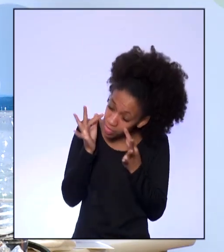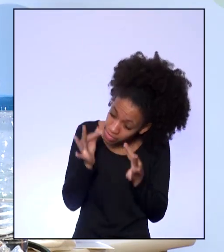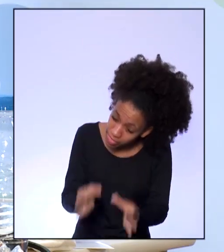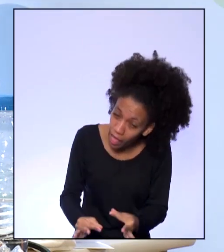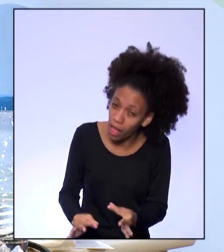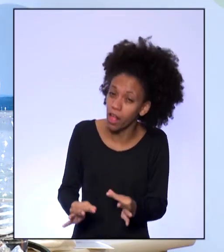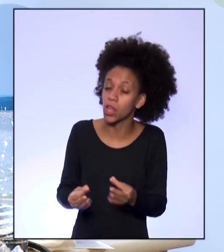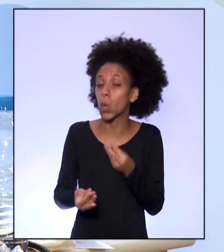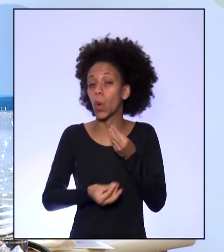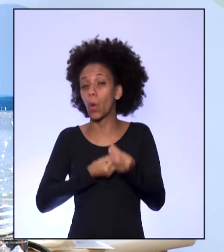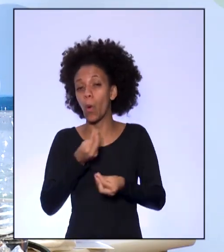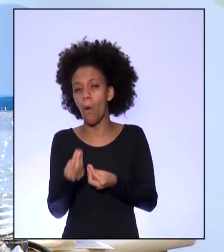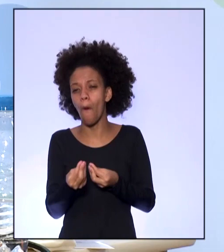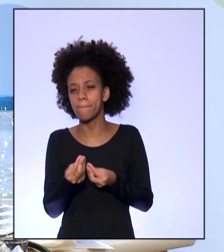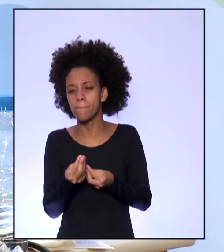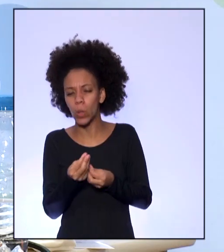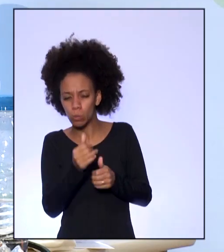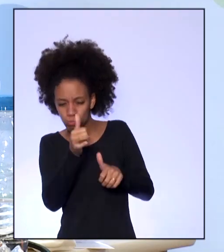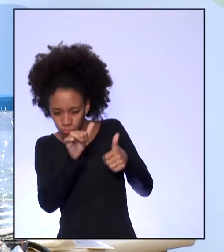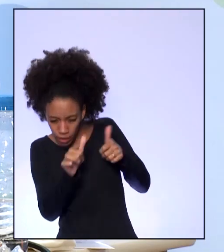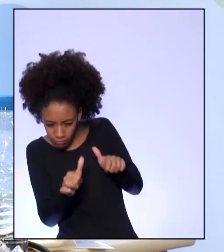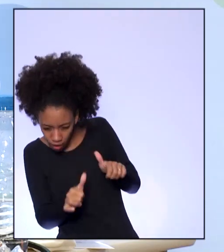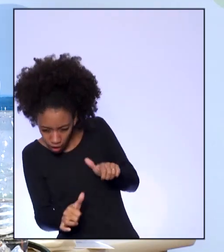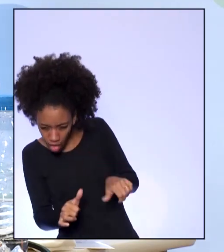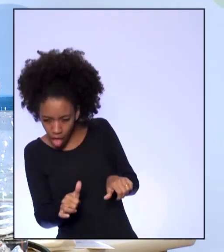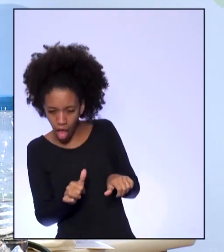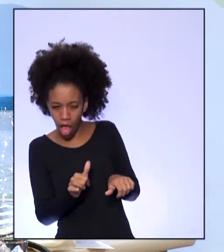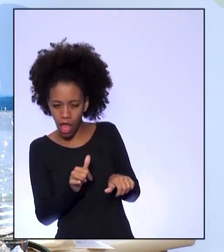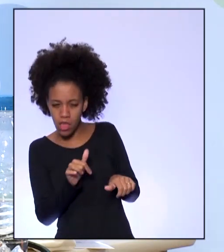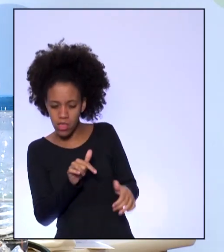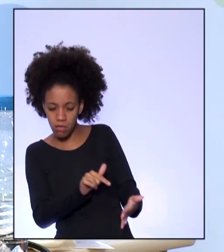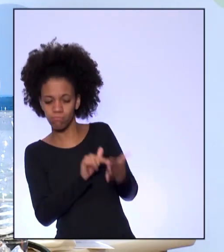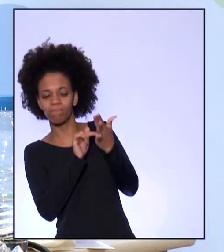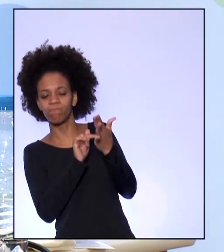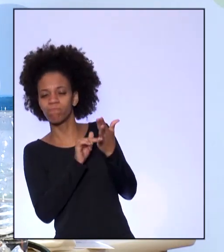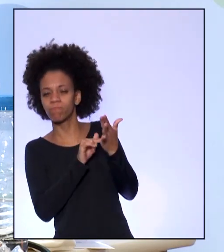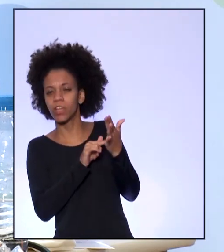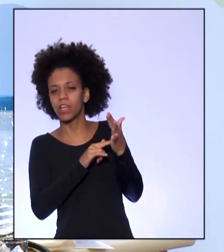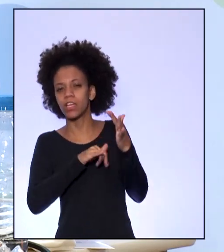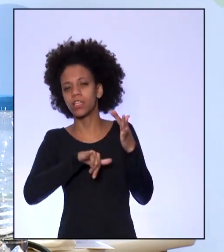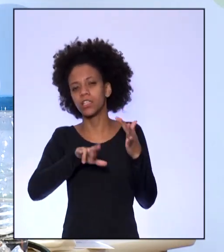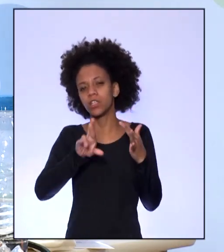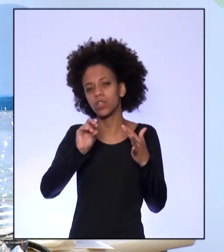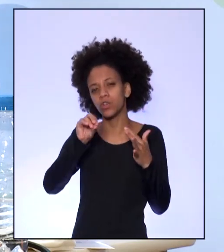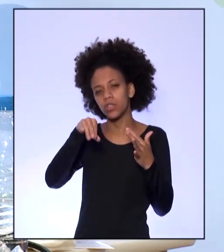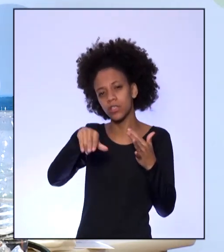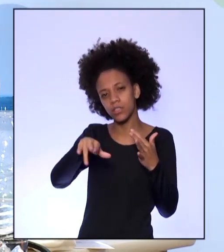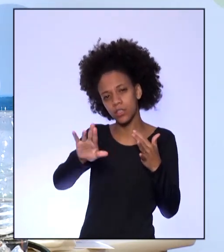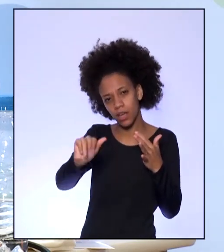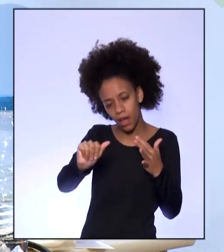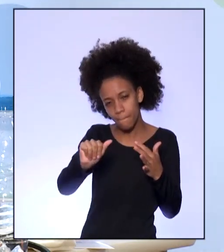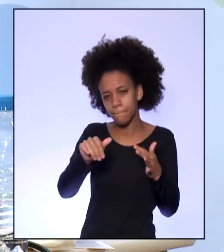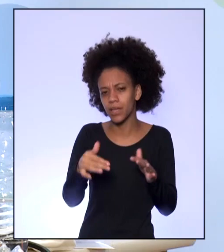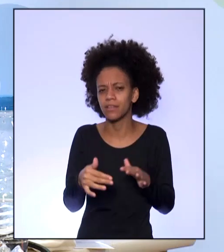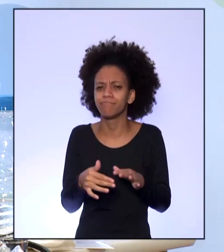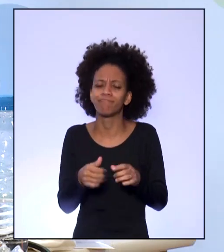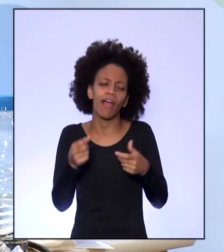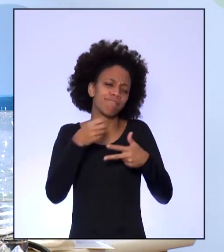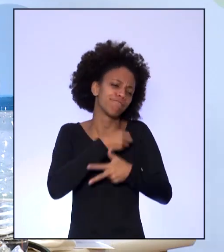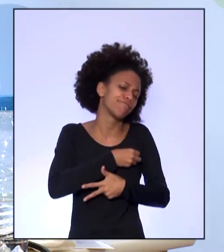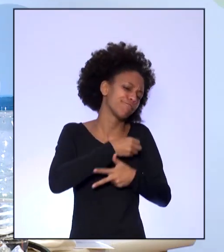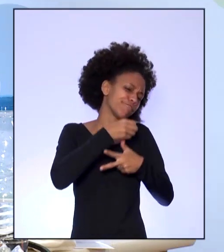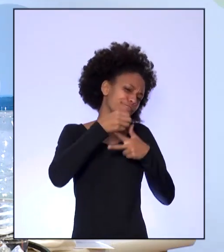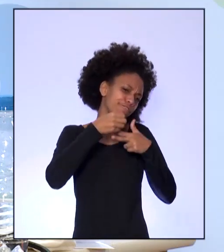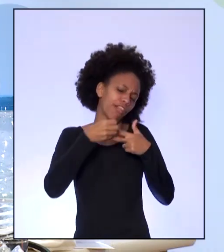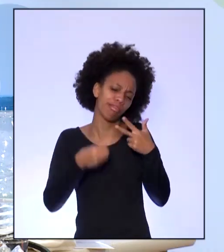em como identificar a ironia nos textos. Isso cai muito nas provas de vestibulinhos, patetecs, as provas